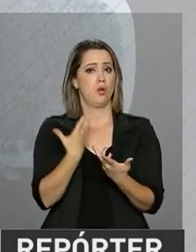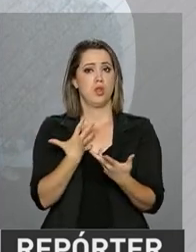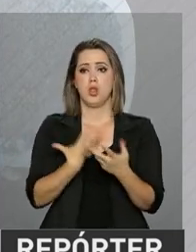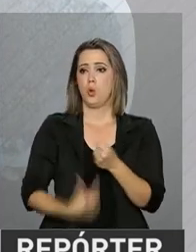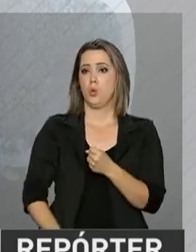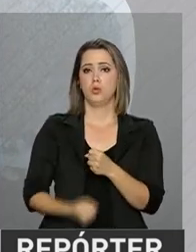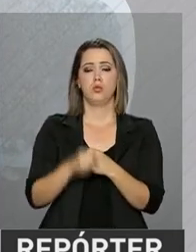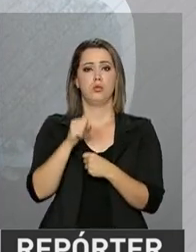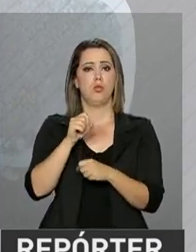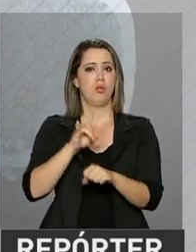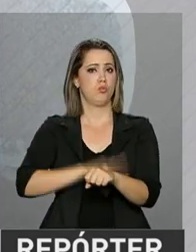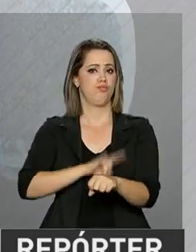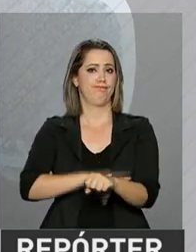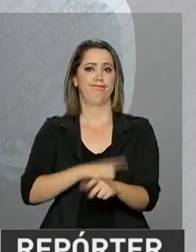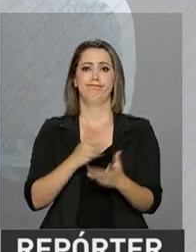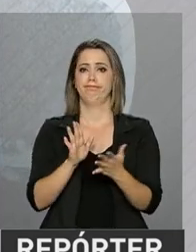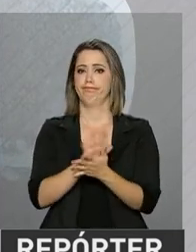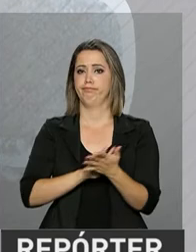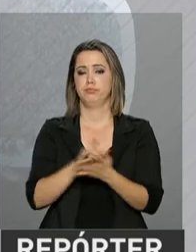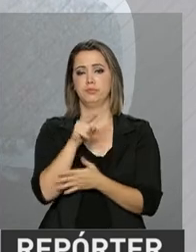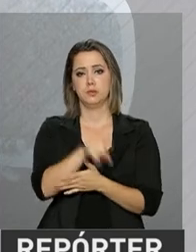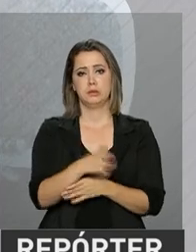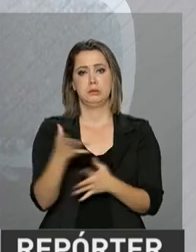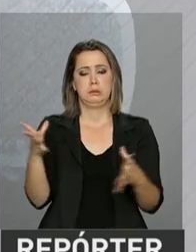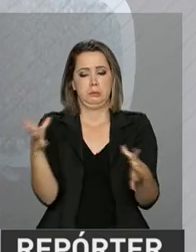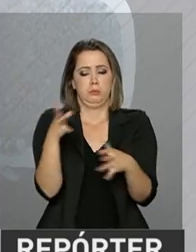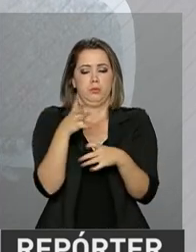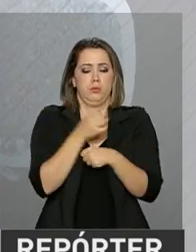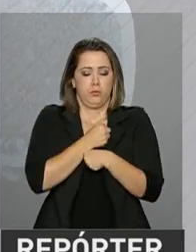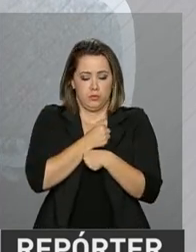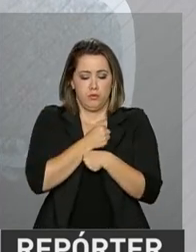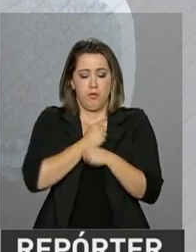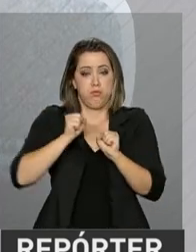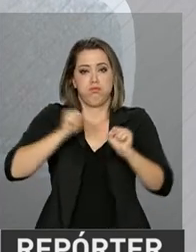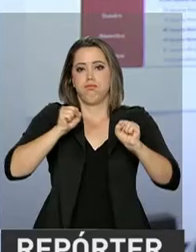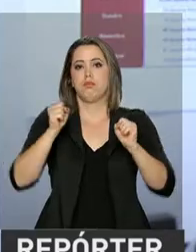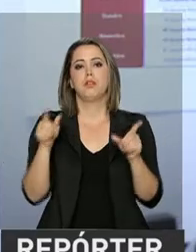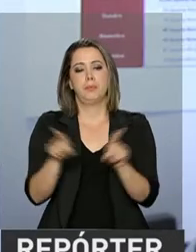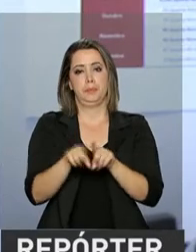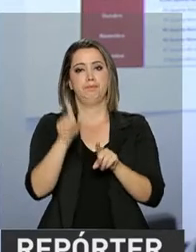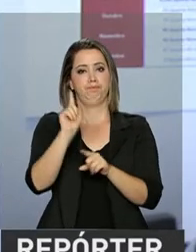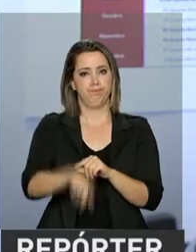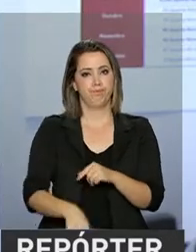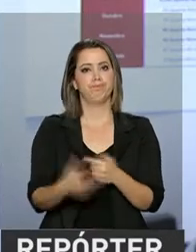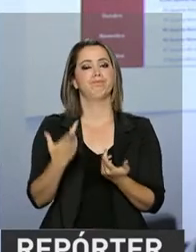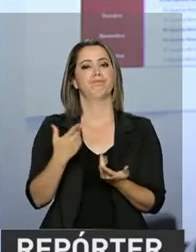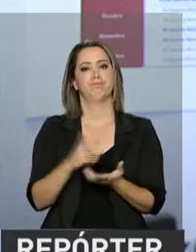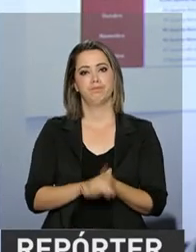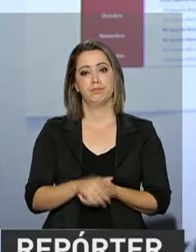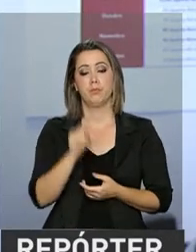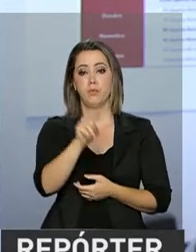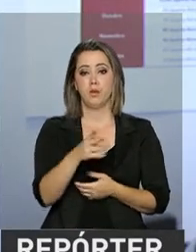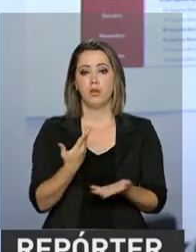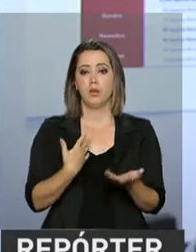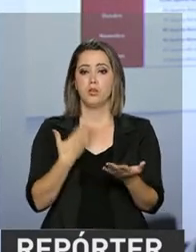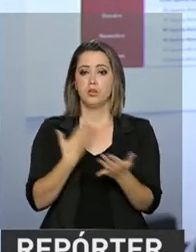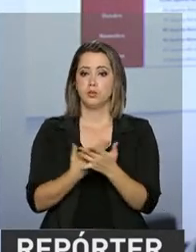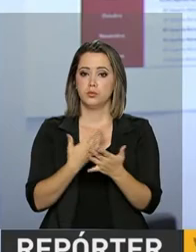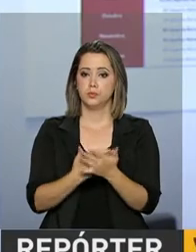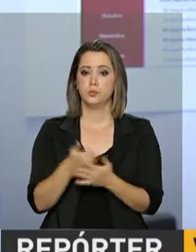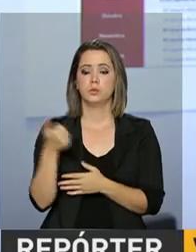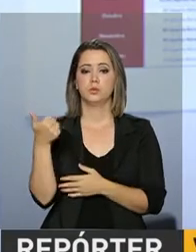fezes ea urina depressão e ansiedade também podem ser um sinal da doença estão em estágio final de sub 14